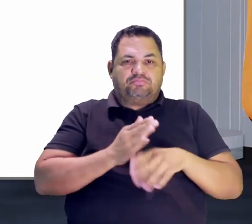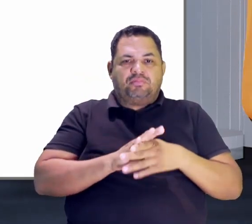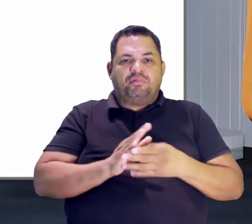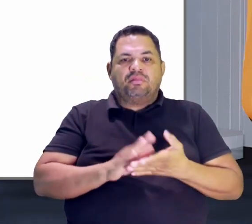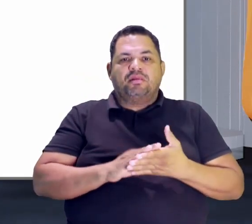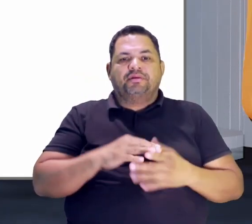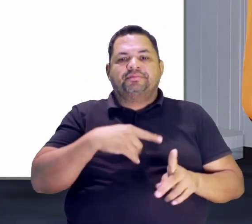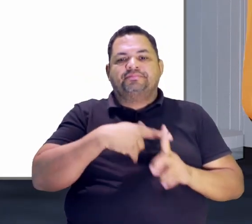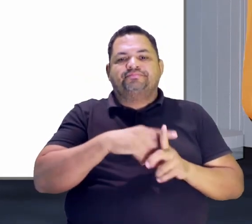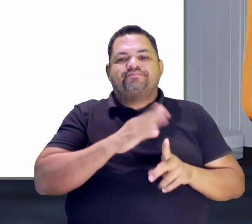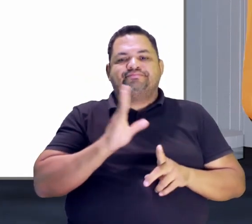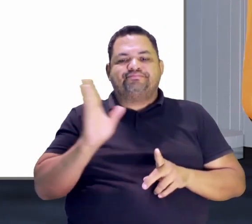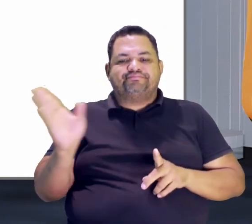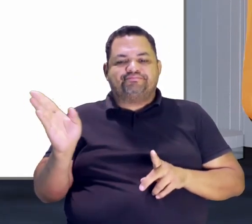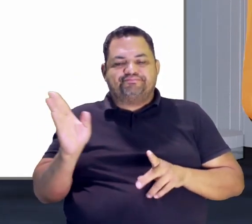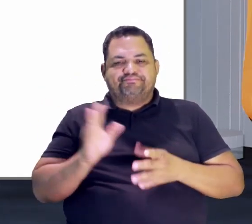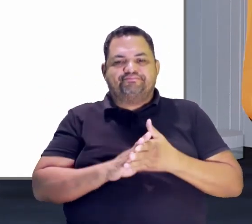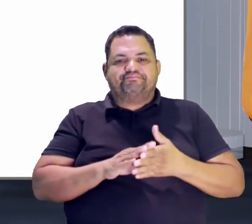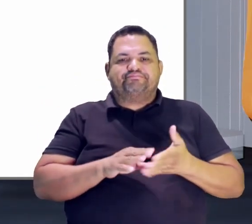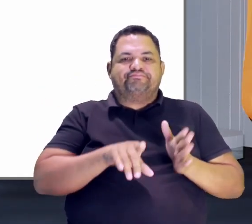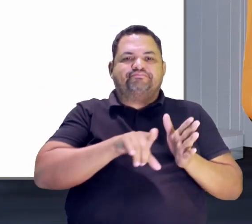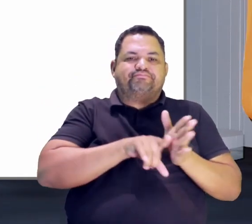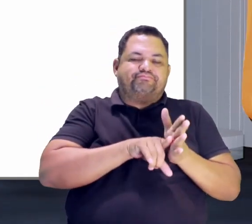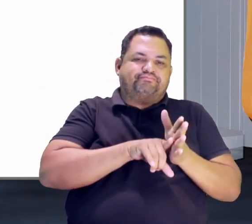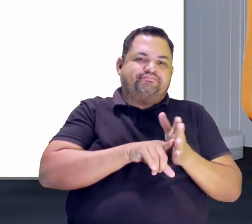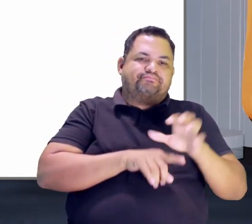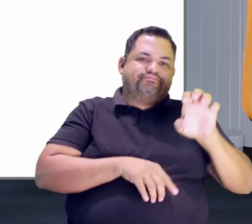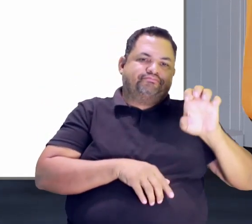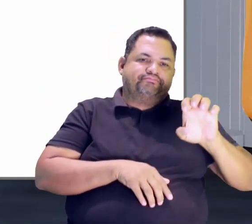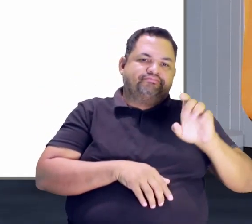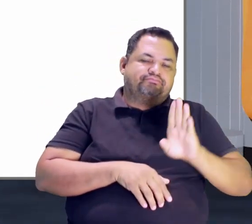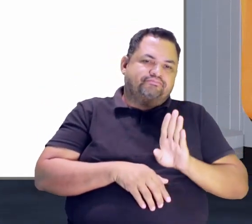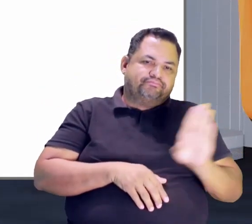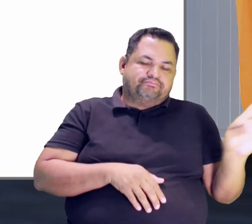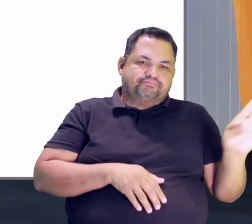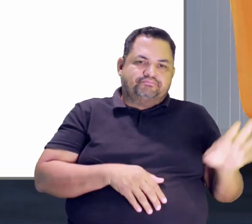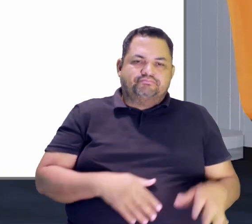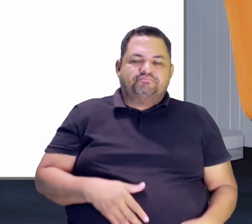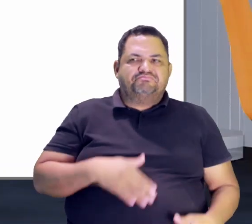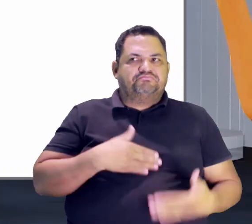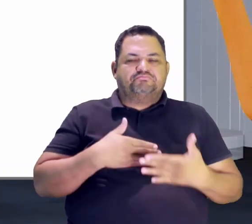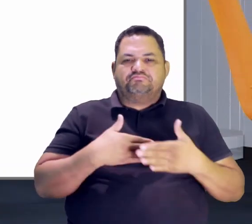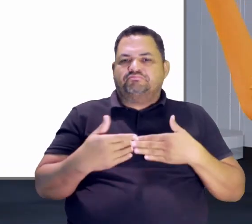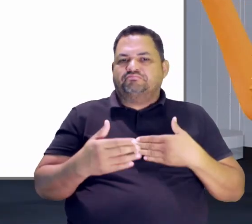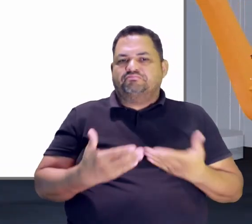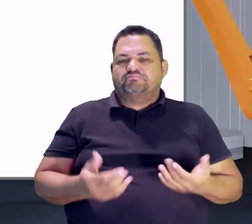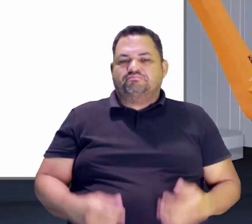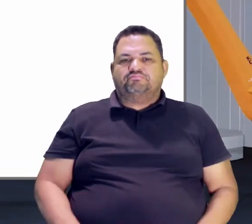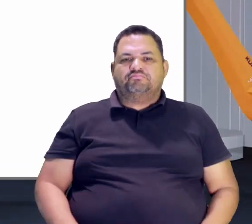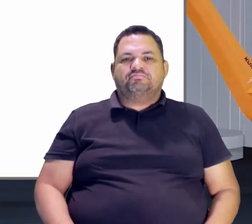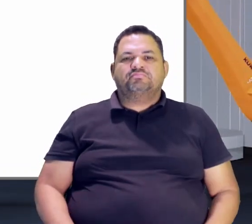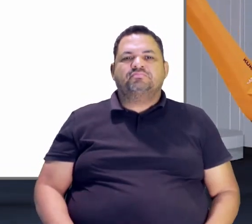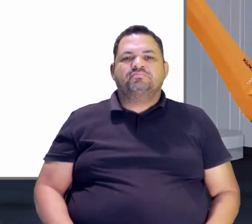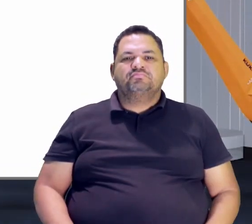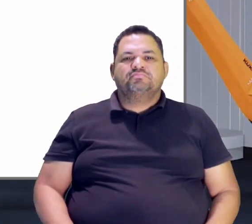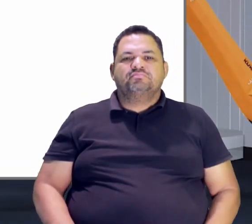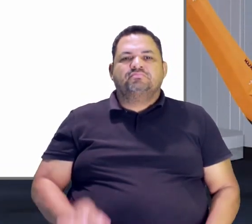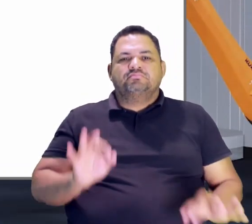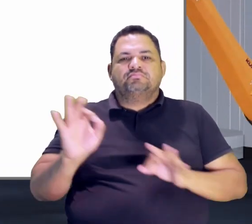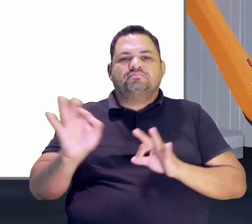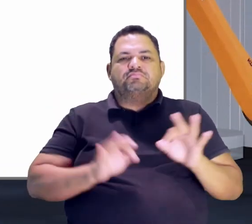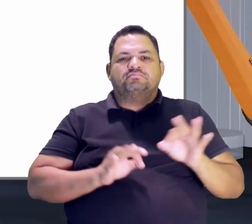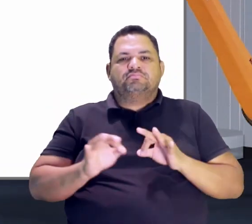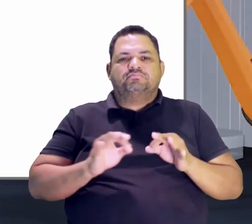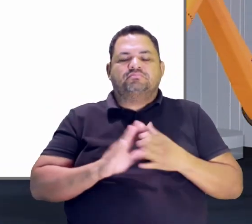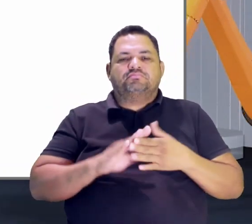direita é positivo, para a esquerda é negativo. Só geralmente, normalmente, tem nada a ver, tá bom? E aí estabelece isso aí por